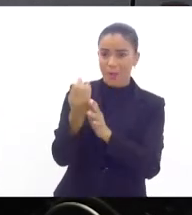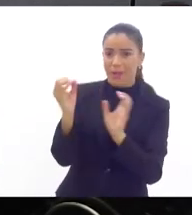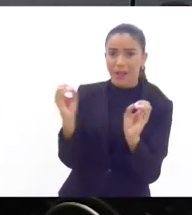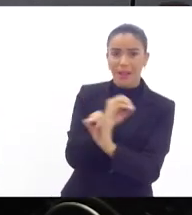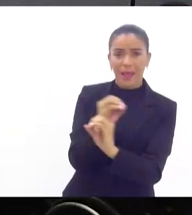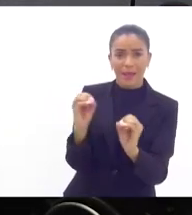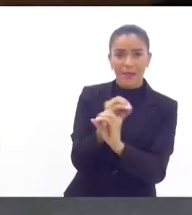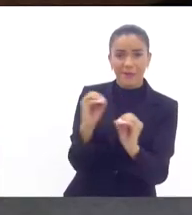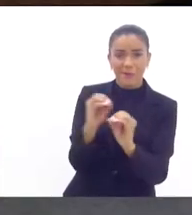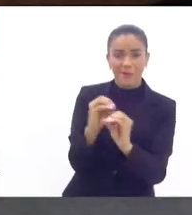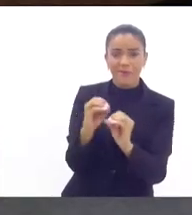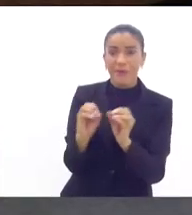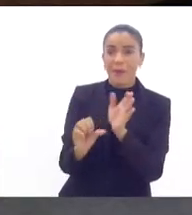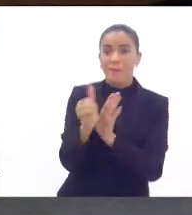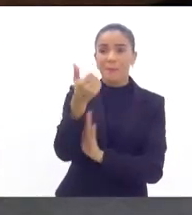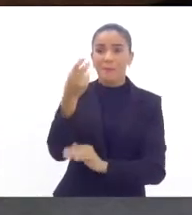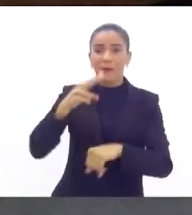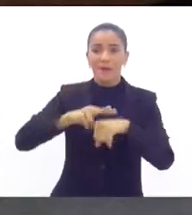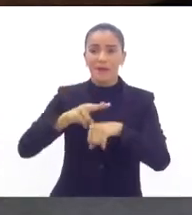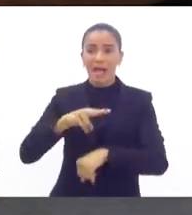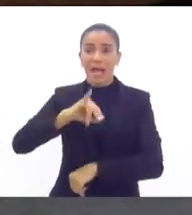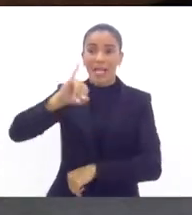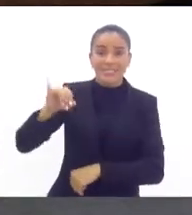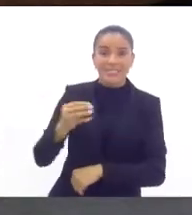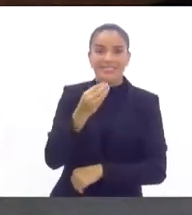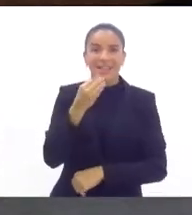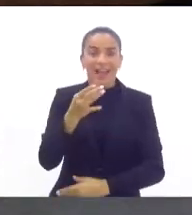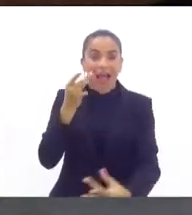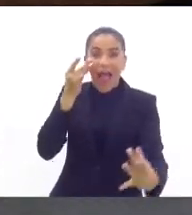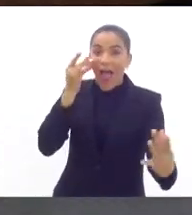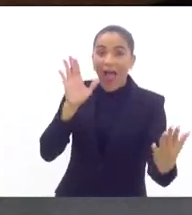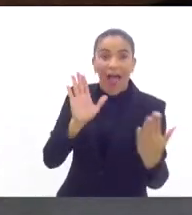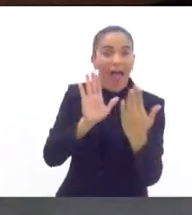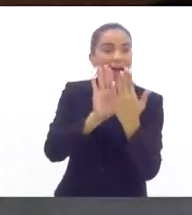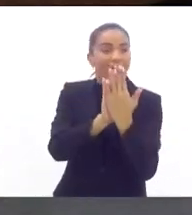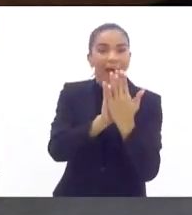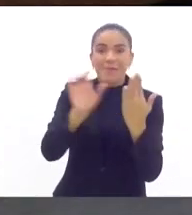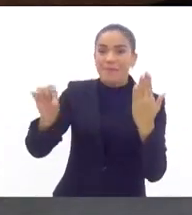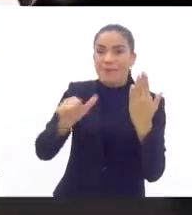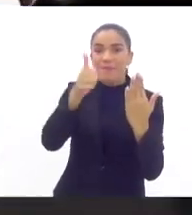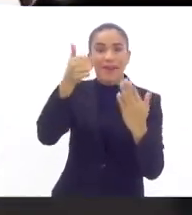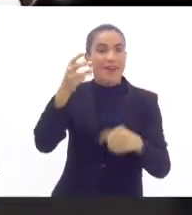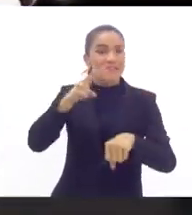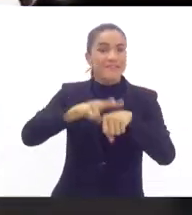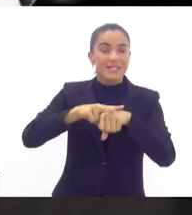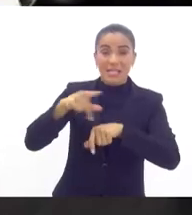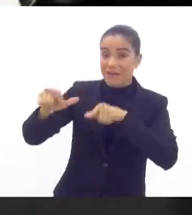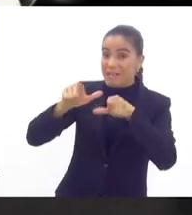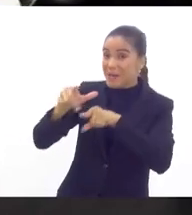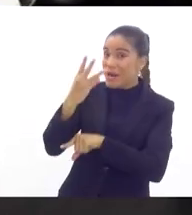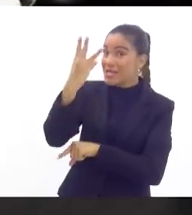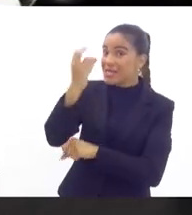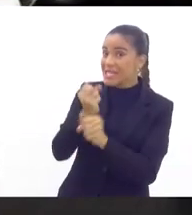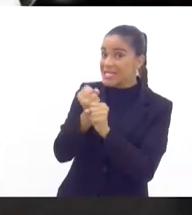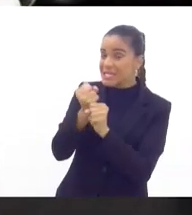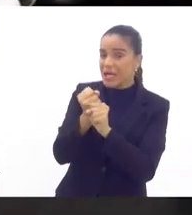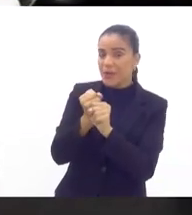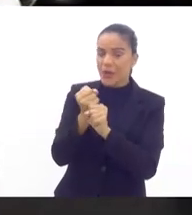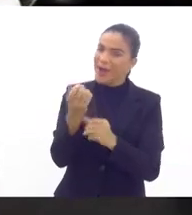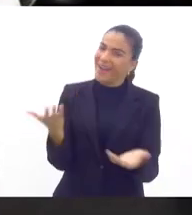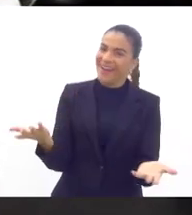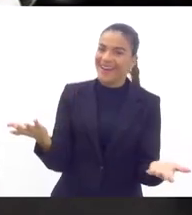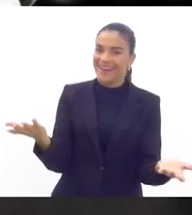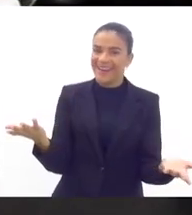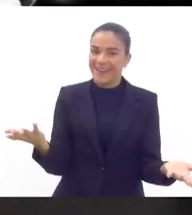nada e pela primeira vez quando eu tenho a chance de vê-lo ao vivo e a cores pela primeira vez que ele estava trabalhando anos eu não podia